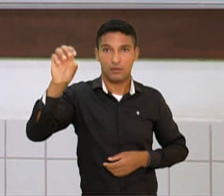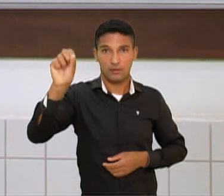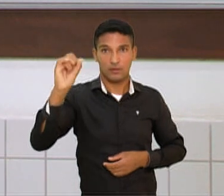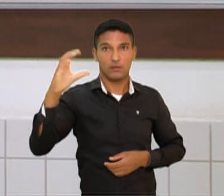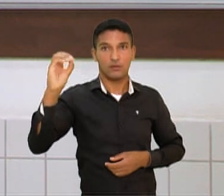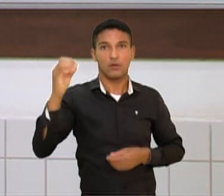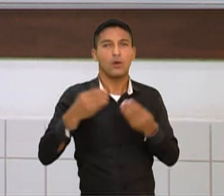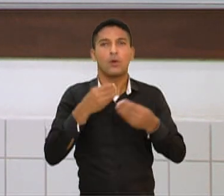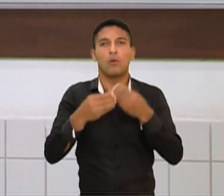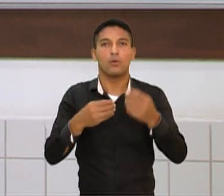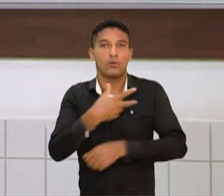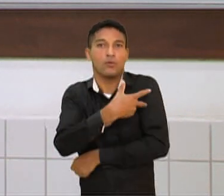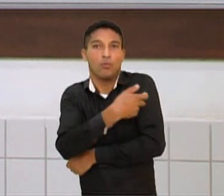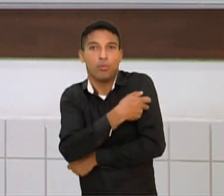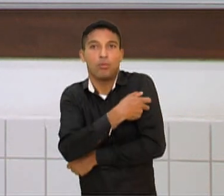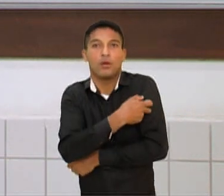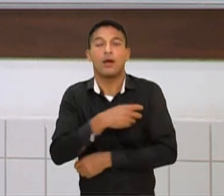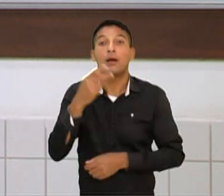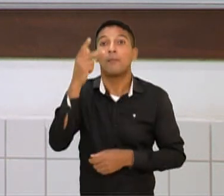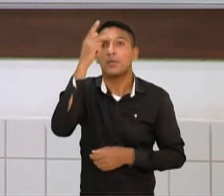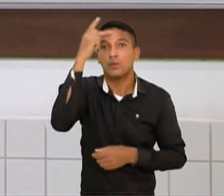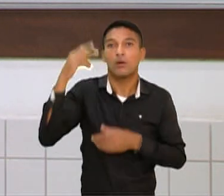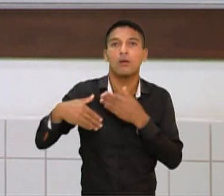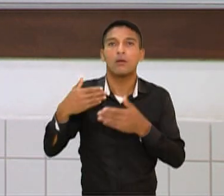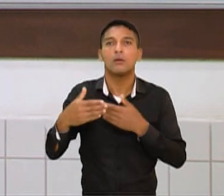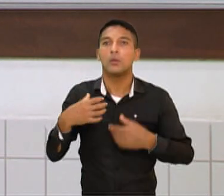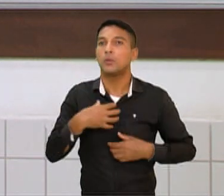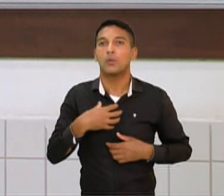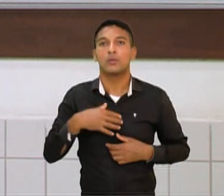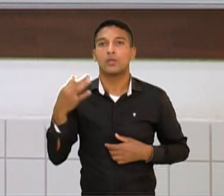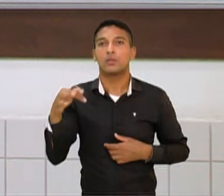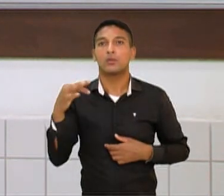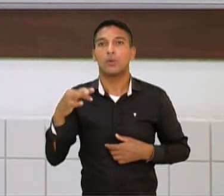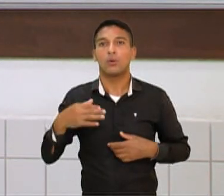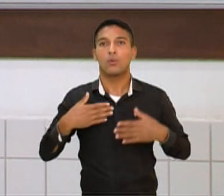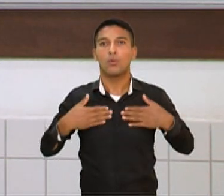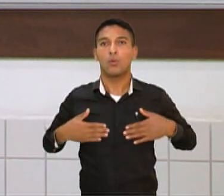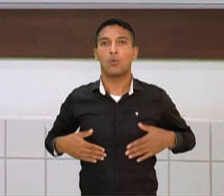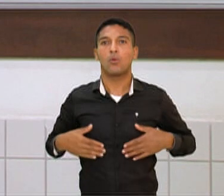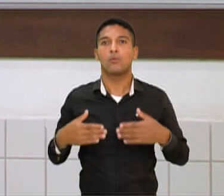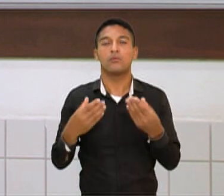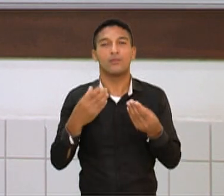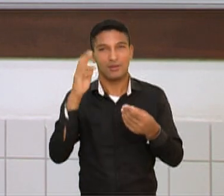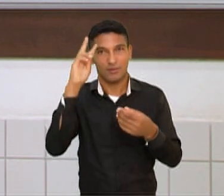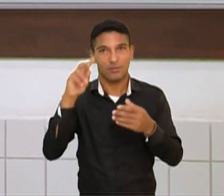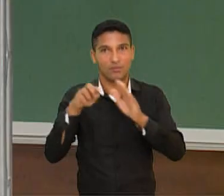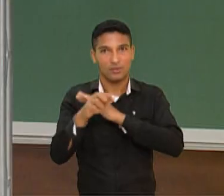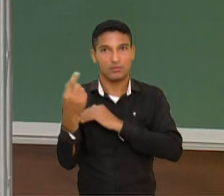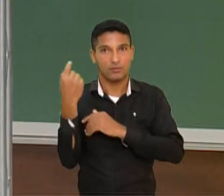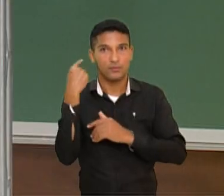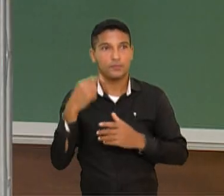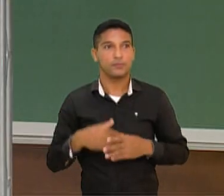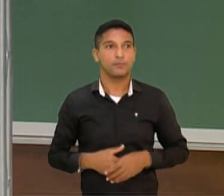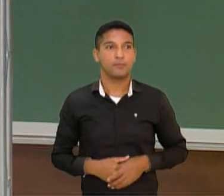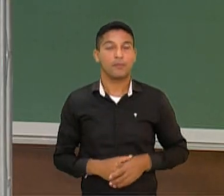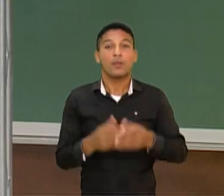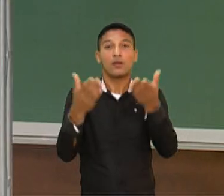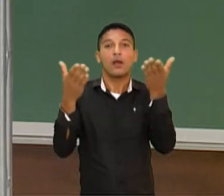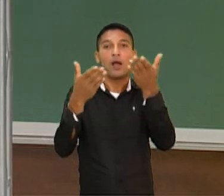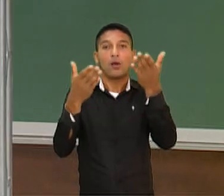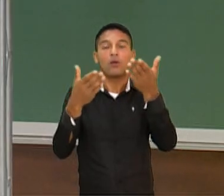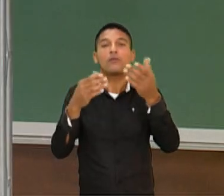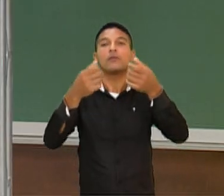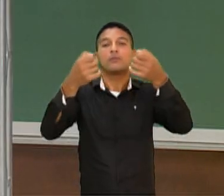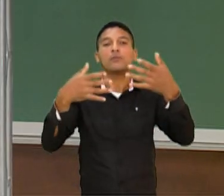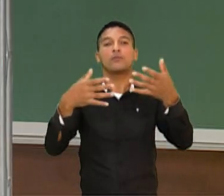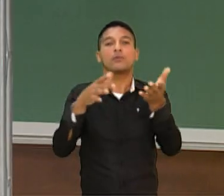que a pessoa não sentisse dor. Tudo bem? Acompanhem lá comigo o nosso próximo slide falando sobre o tato. Tá? O tato